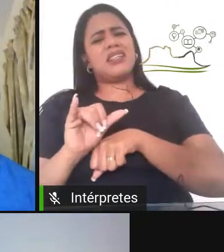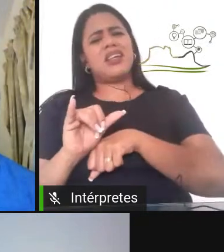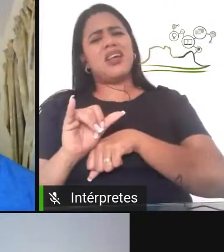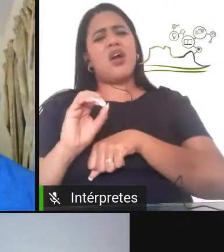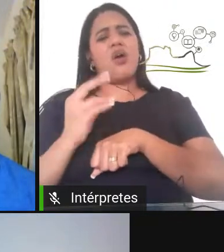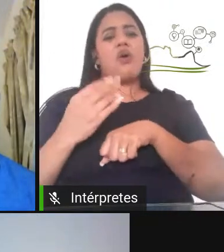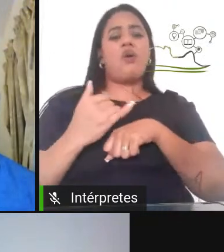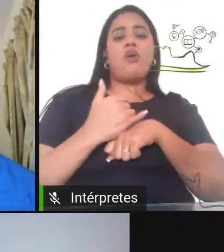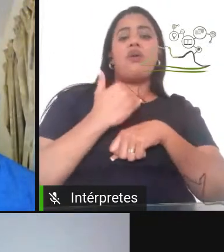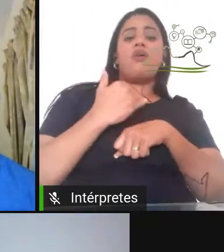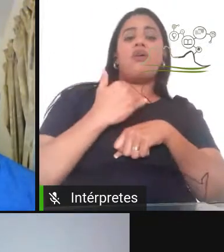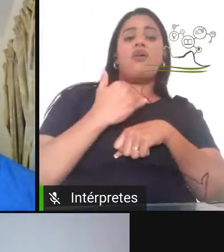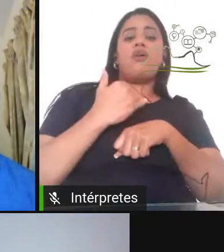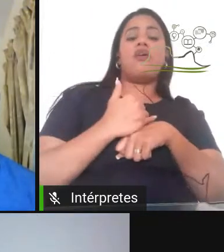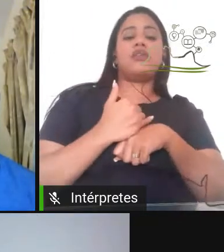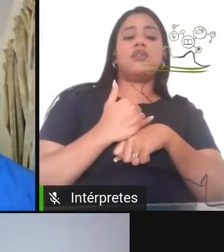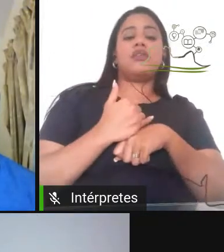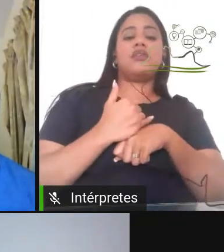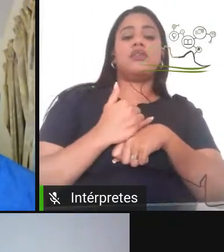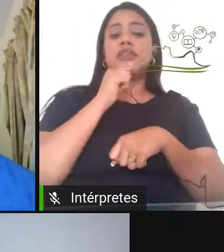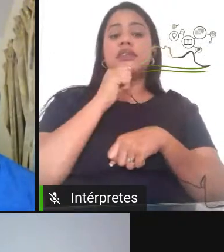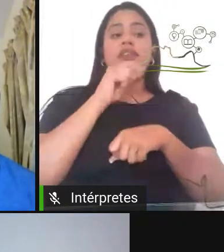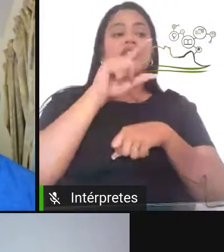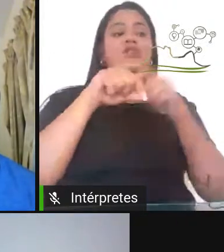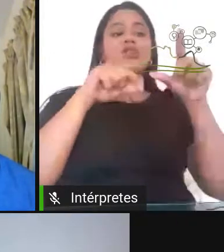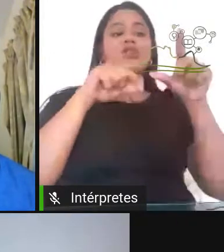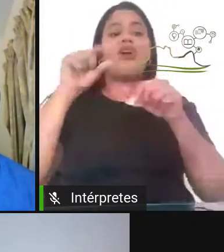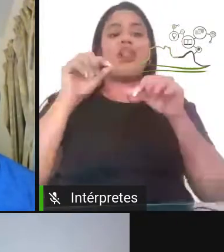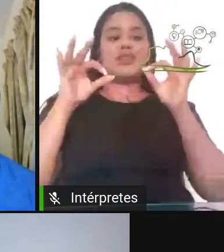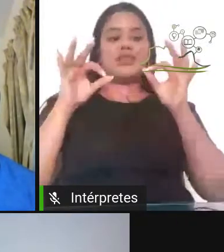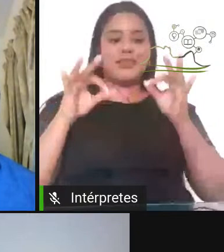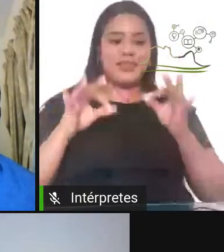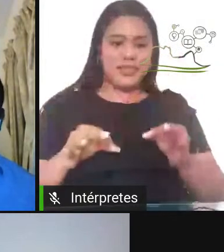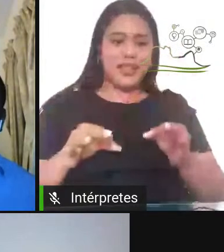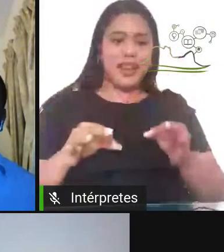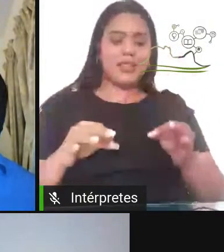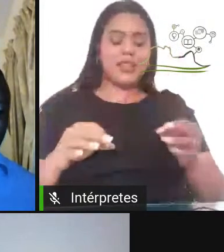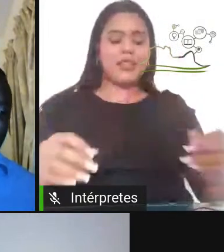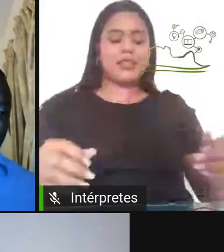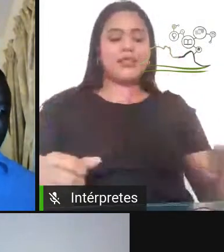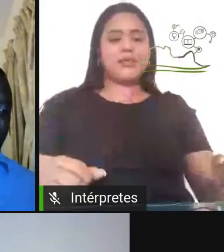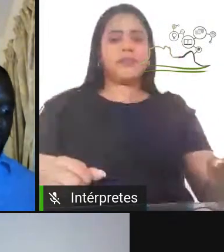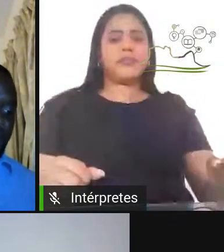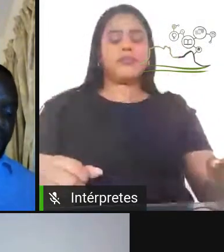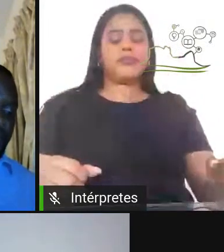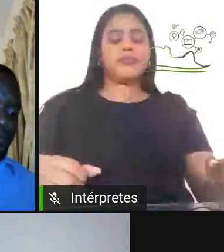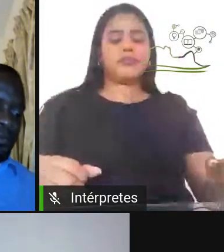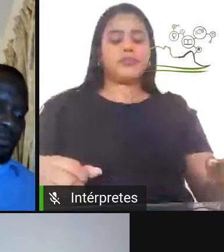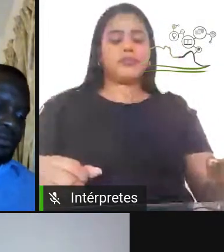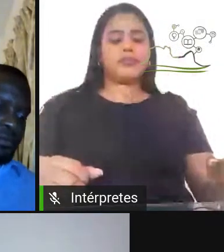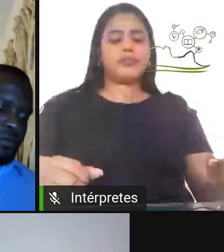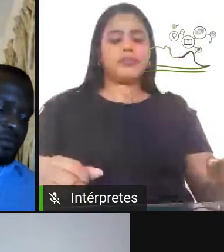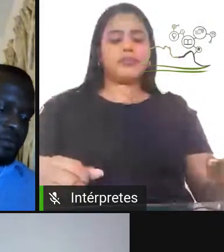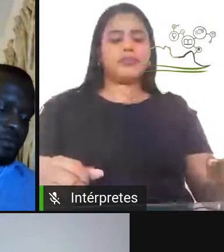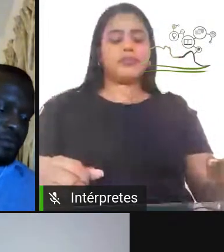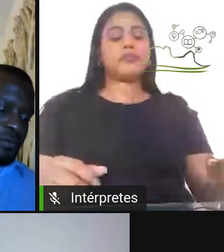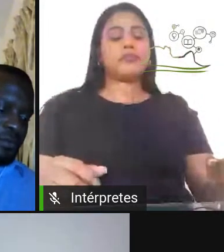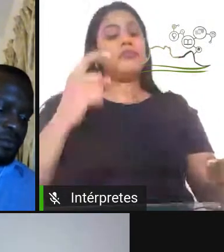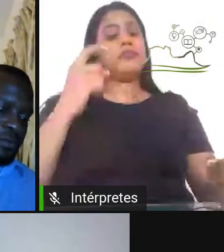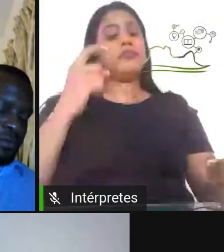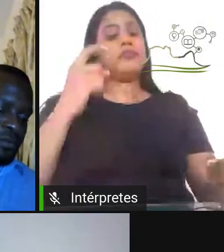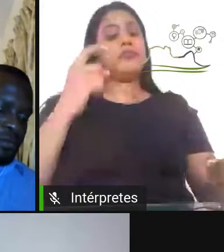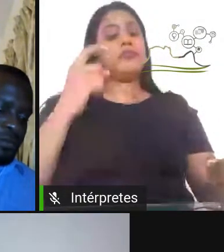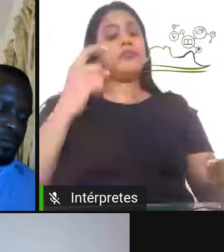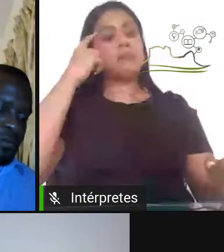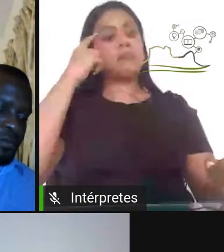escolhas certas, e ao pensar que estamos a enganar as outras pessoas que estão à nossa volta, estamos absolutamente e